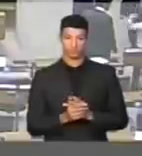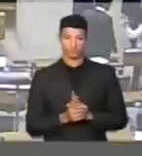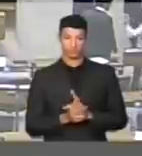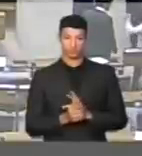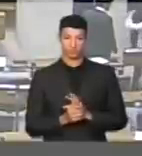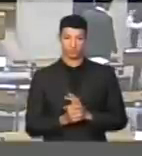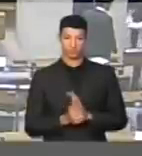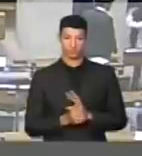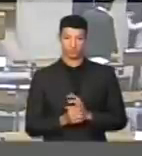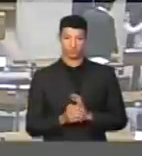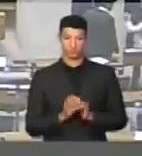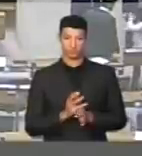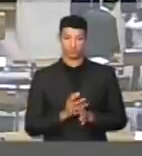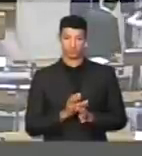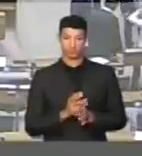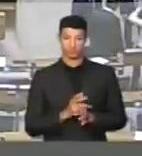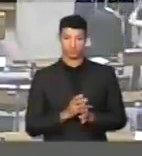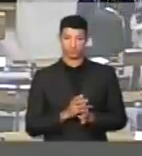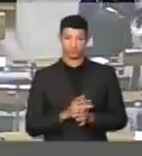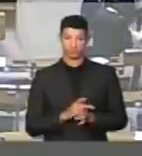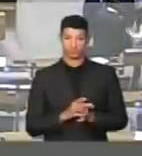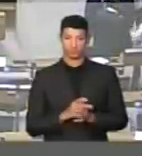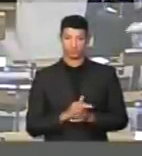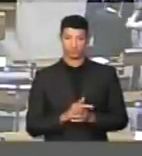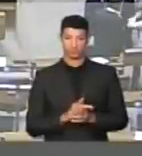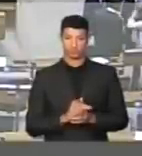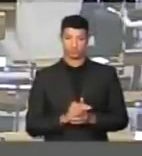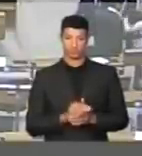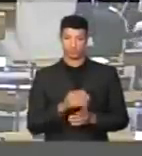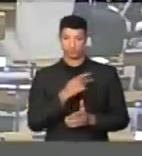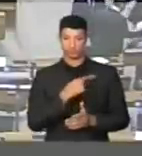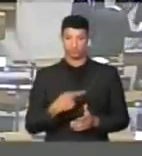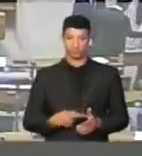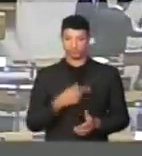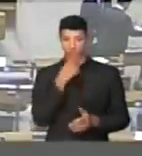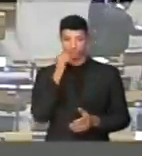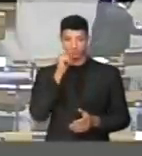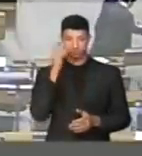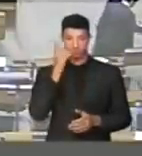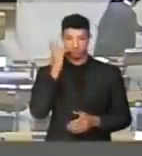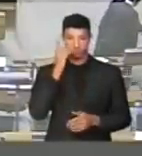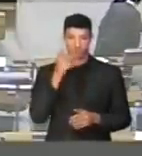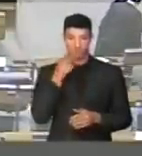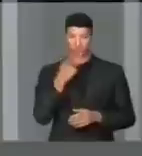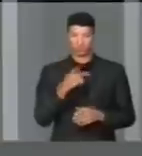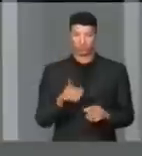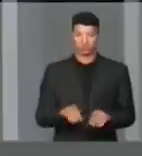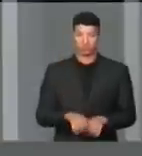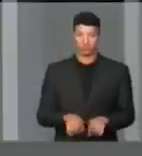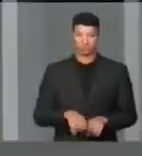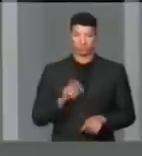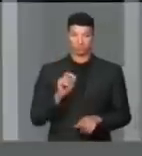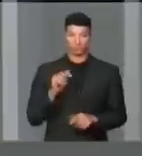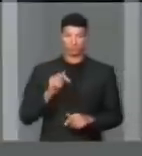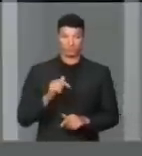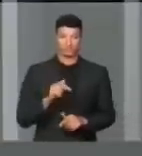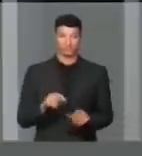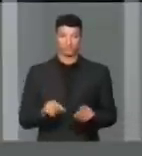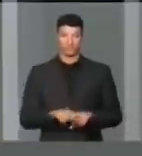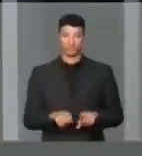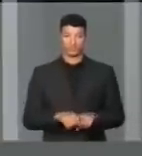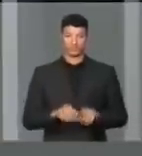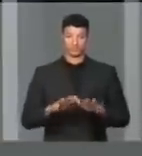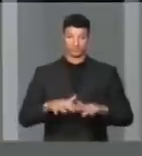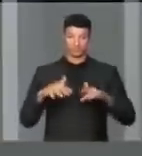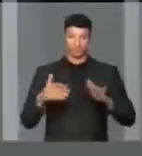Deputado Rubens Bueno. Senhor presidente, senhoras e senhores deputados, apenas para registrar, e aqui